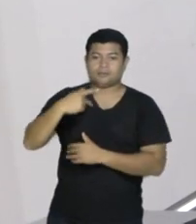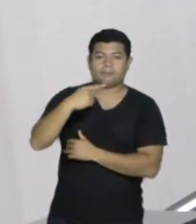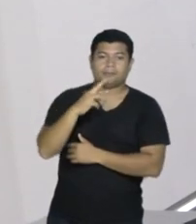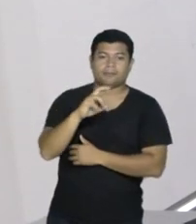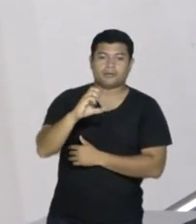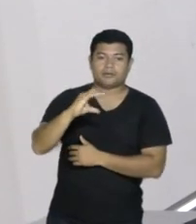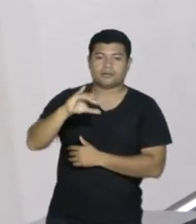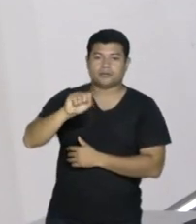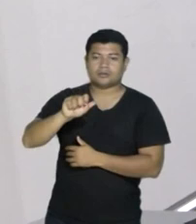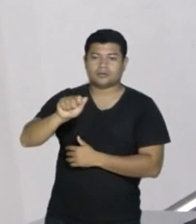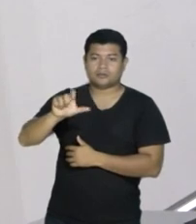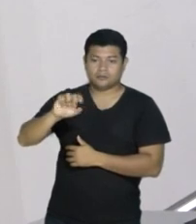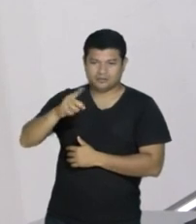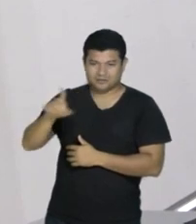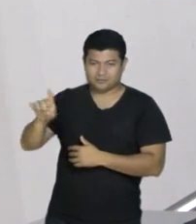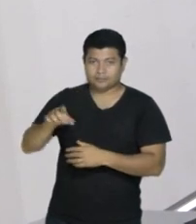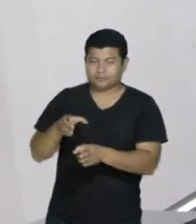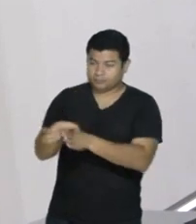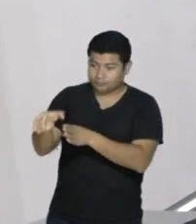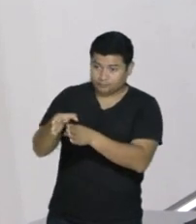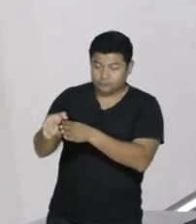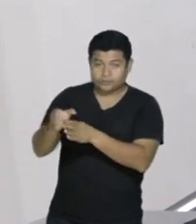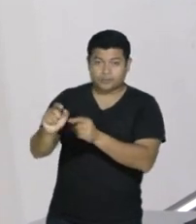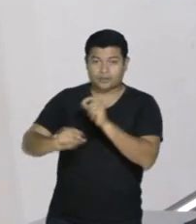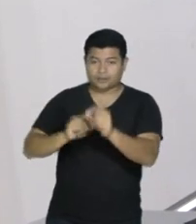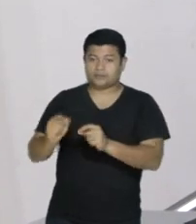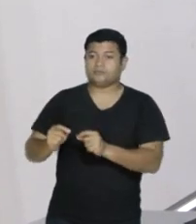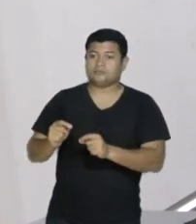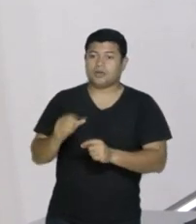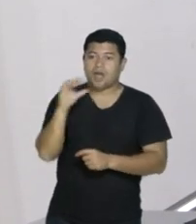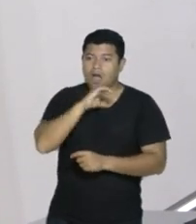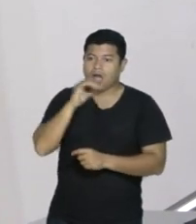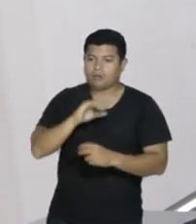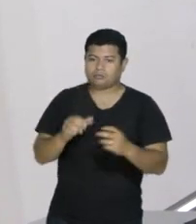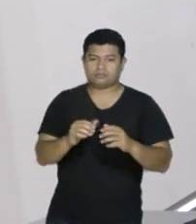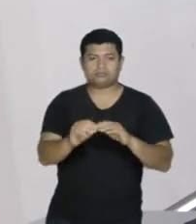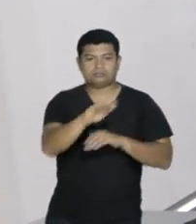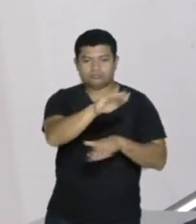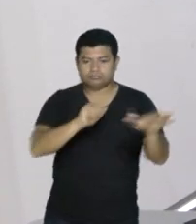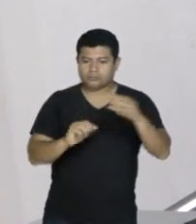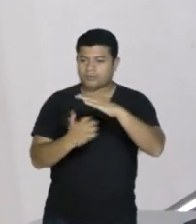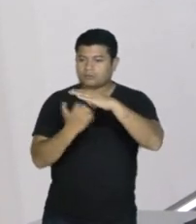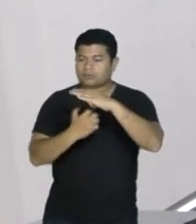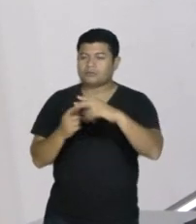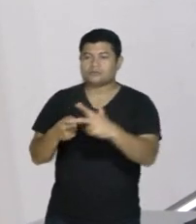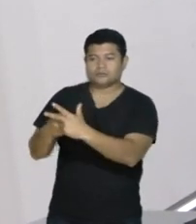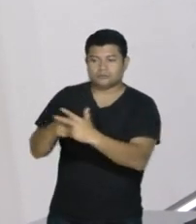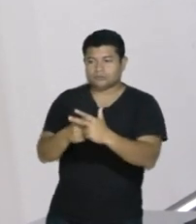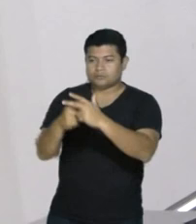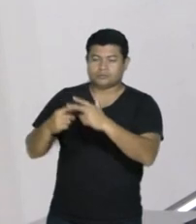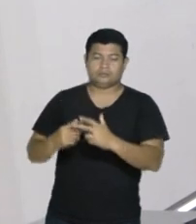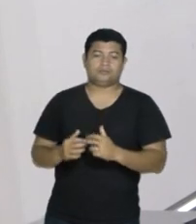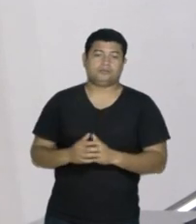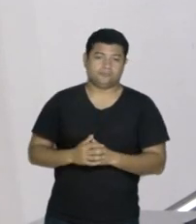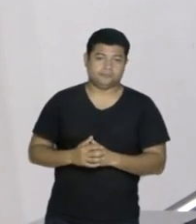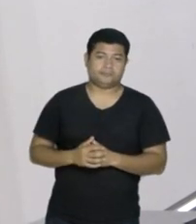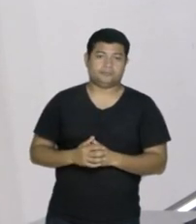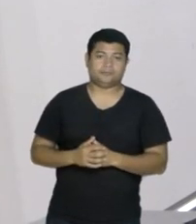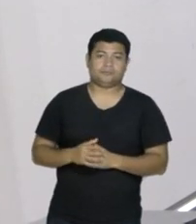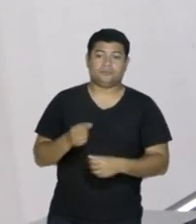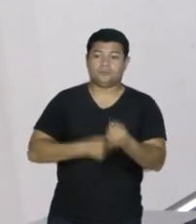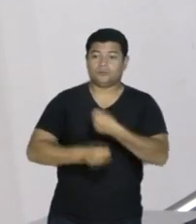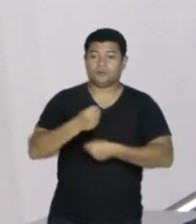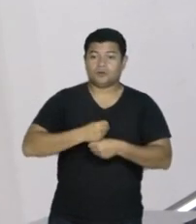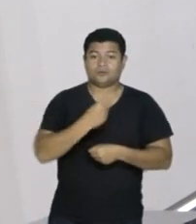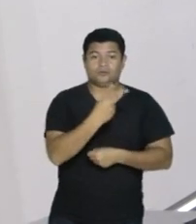2019 imediata contratação de empresa para recuperação não foi recuperado 2021 lá do técnico na Defesa Civil